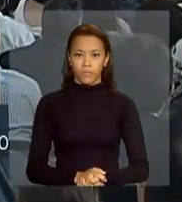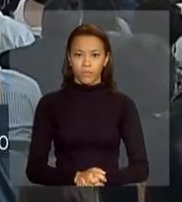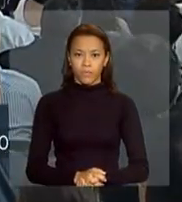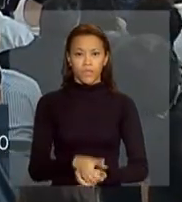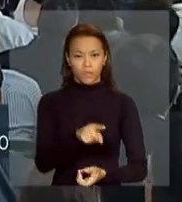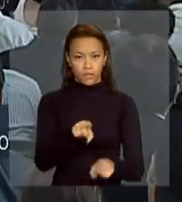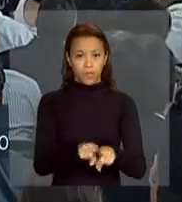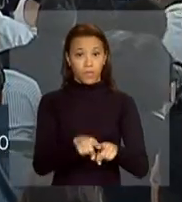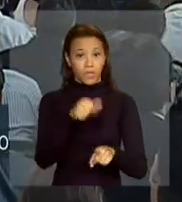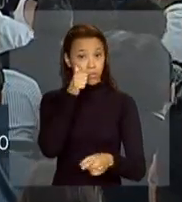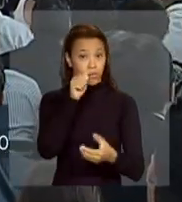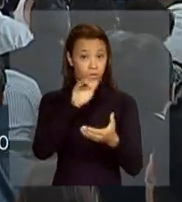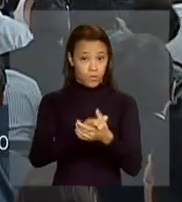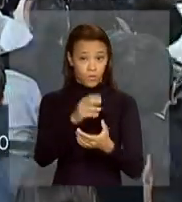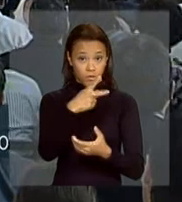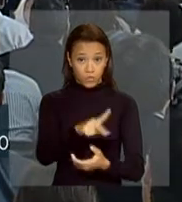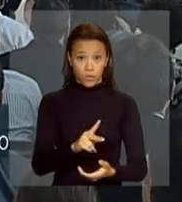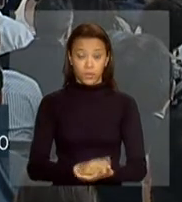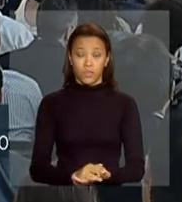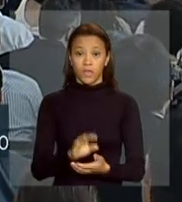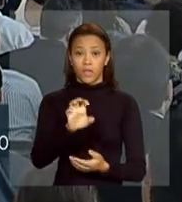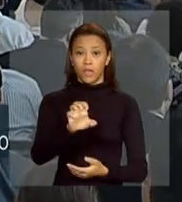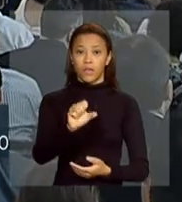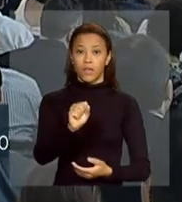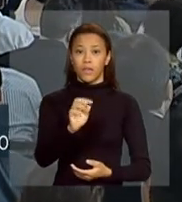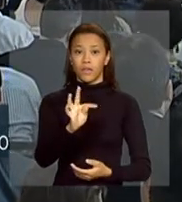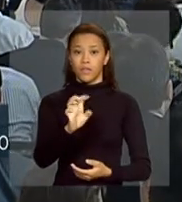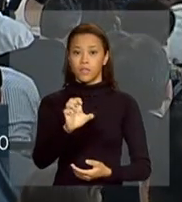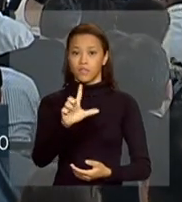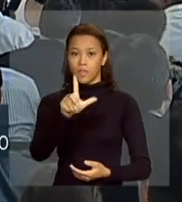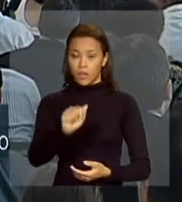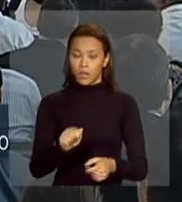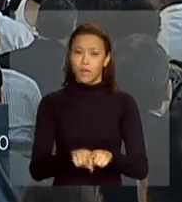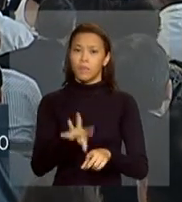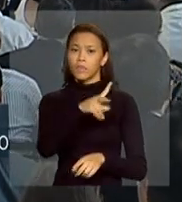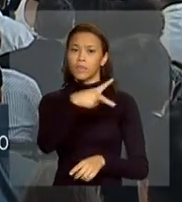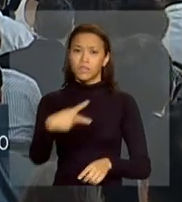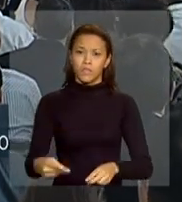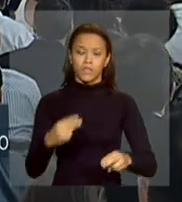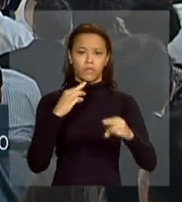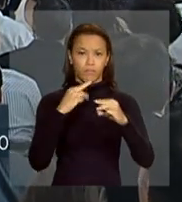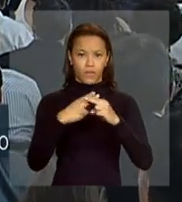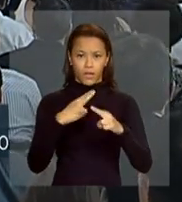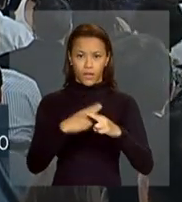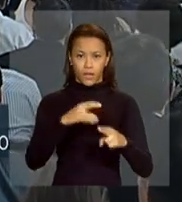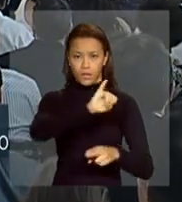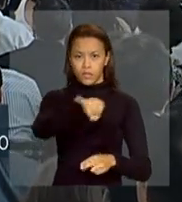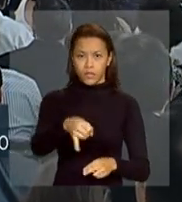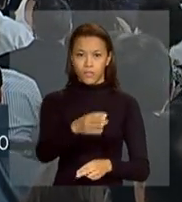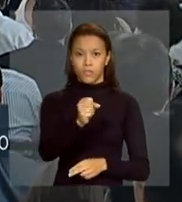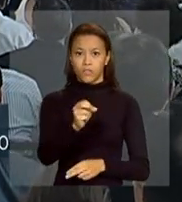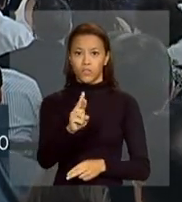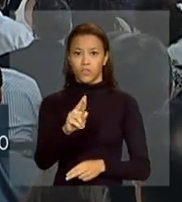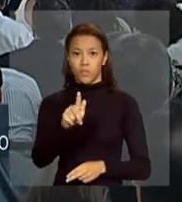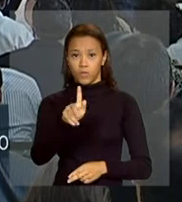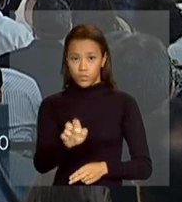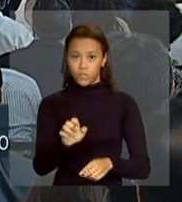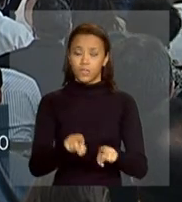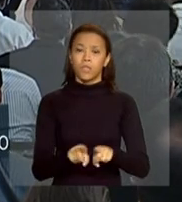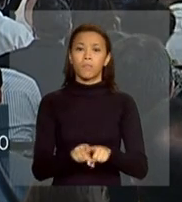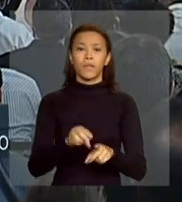a sua esposa doutora Ana Stela presidente da Caixa Econômica Federal Jorge hereda